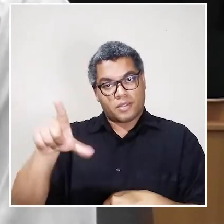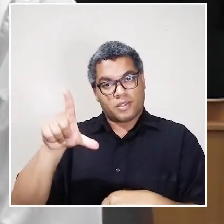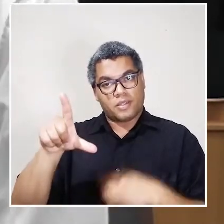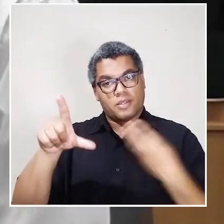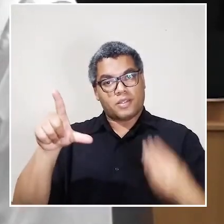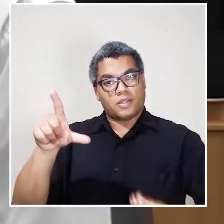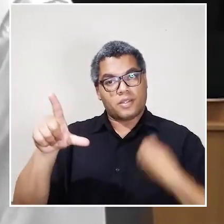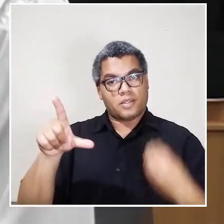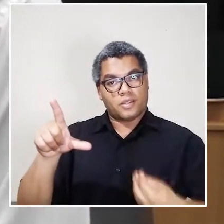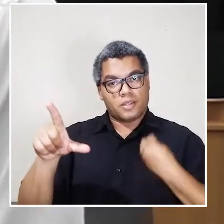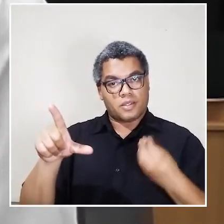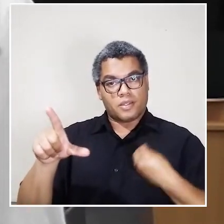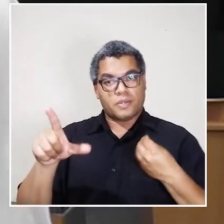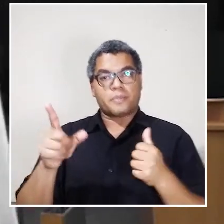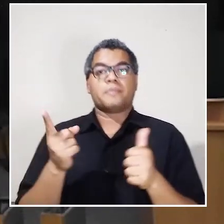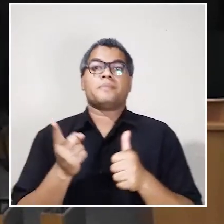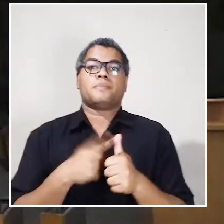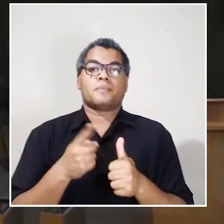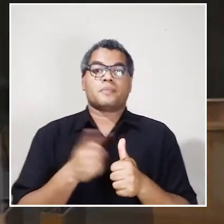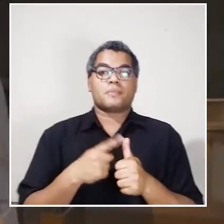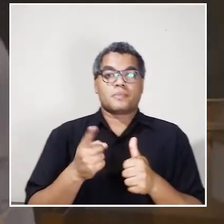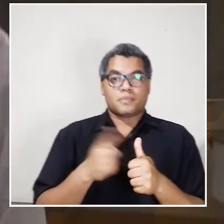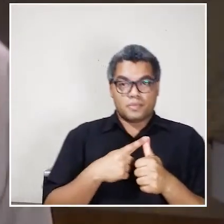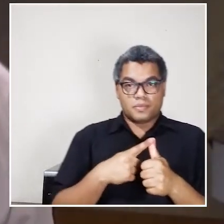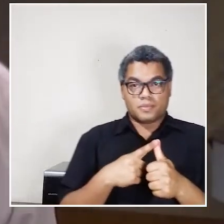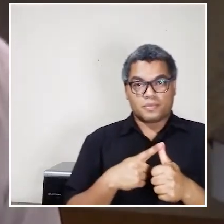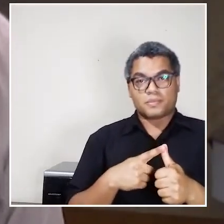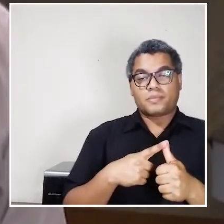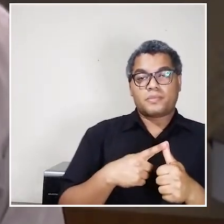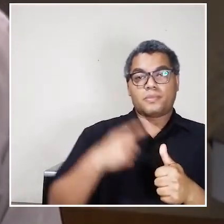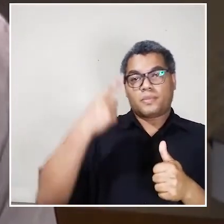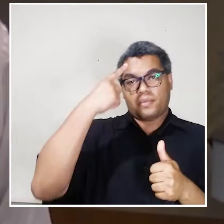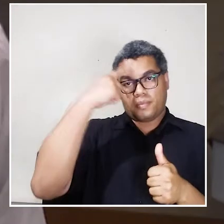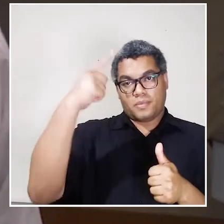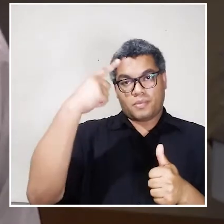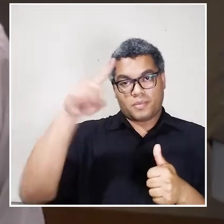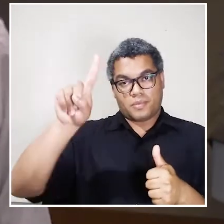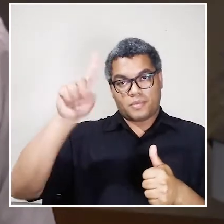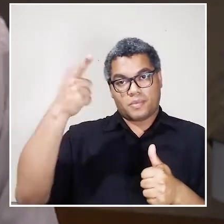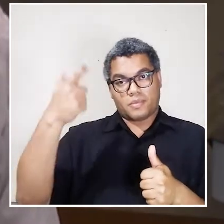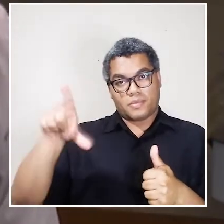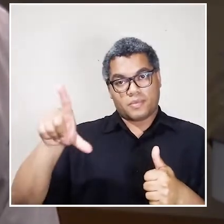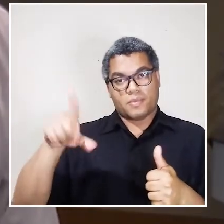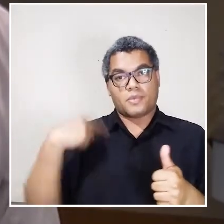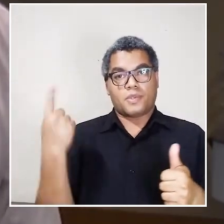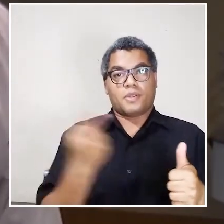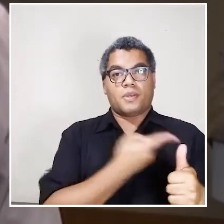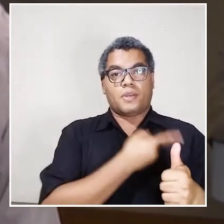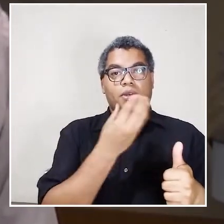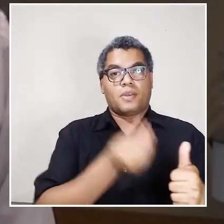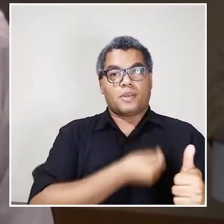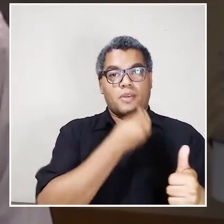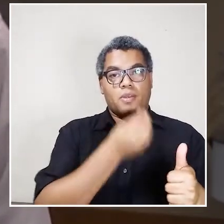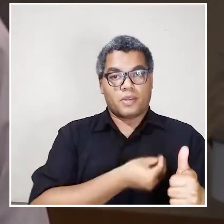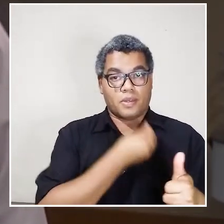quero começar dizendo o seguinte: na reinvenção da vida, precisamos